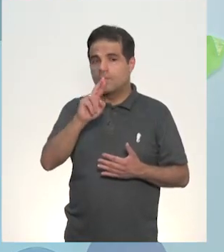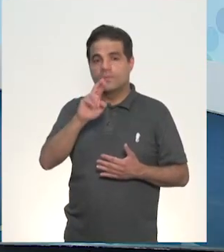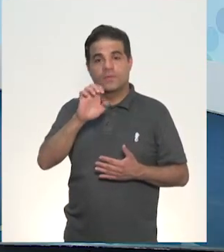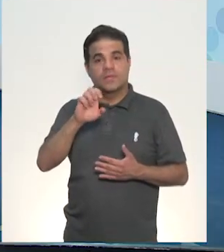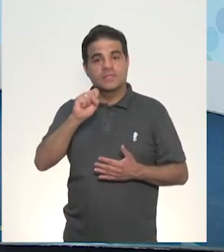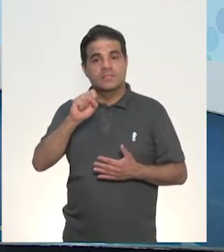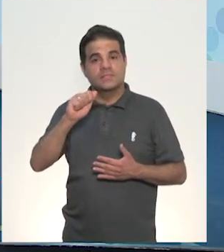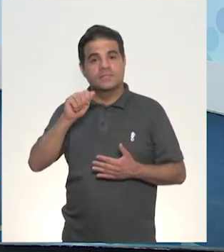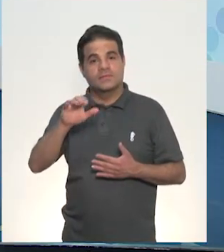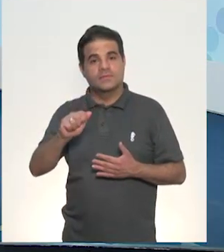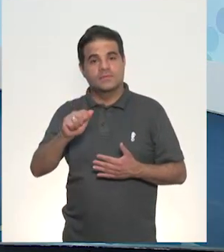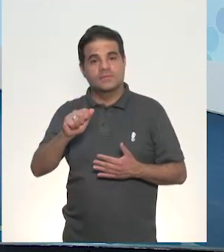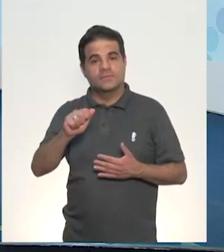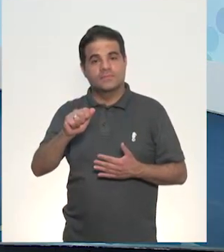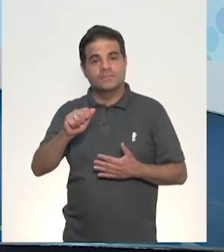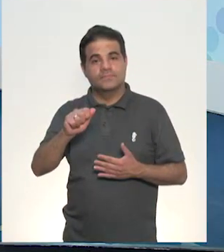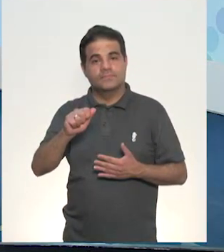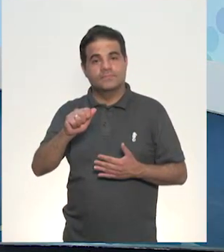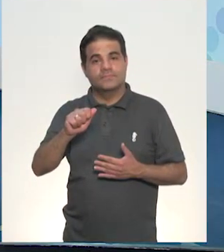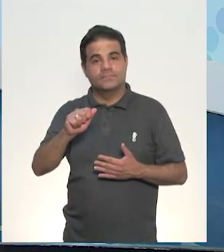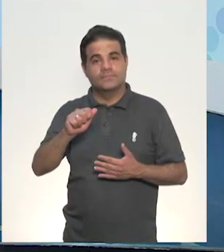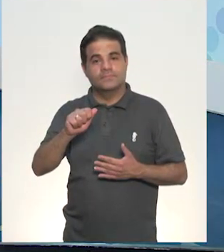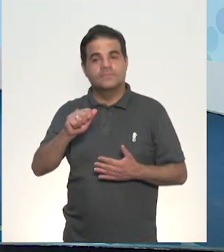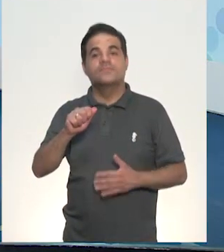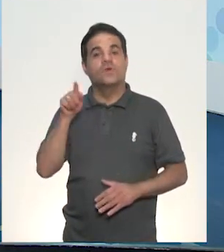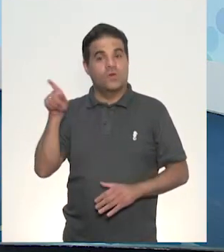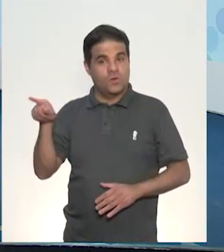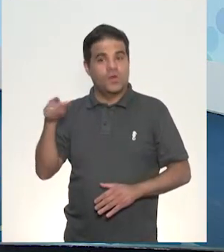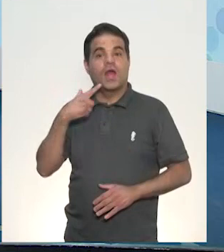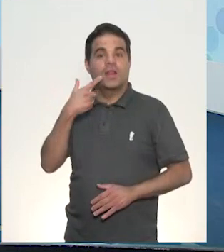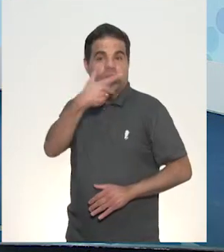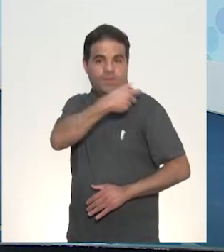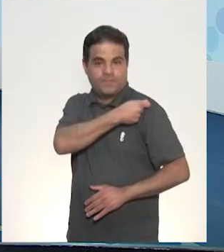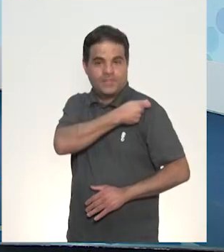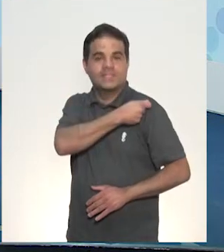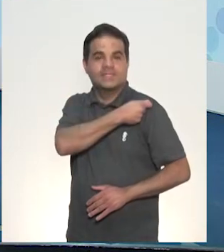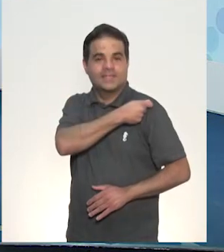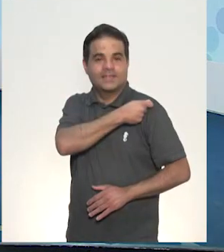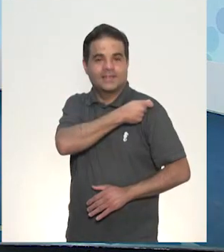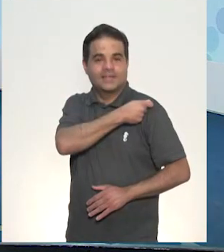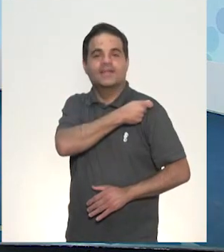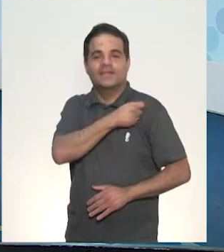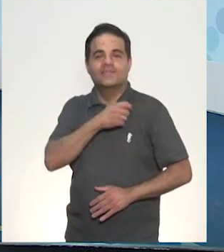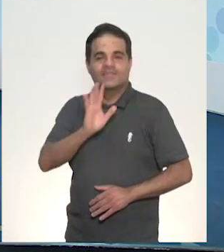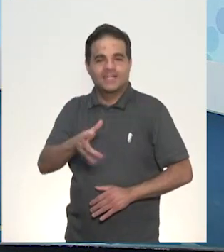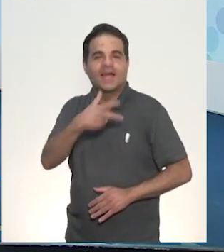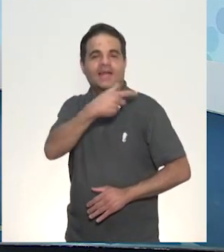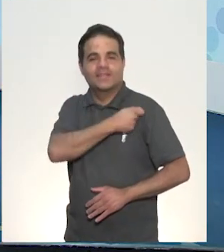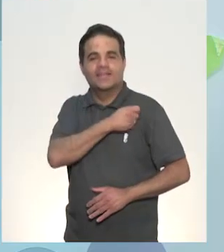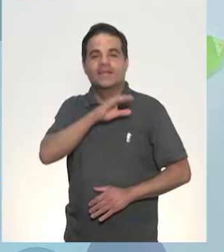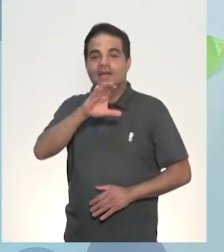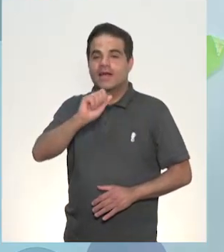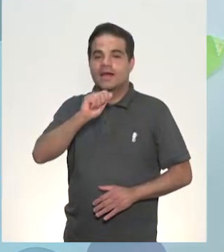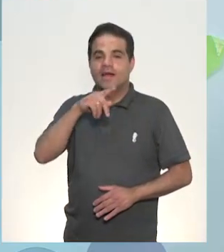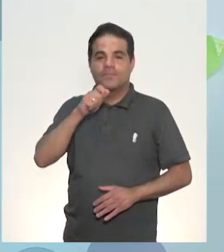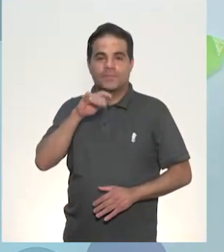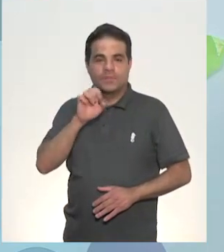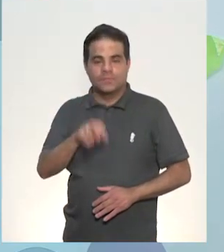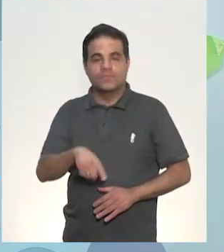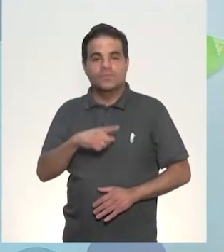Nossa, desculpa, perdão. Ele tomou vacina, gente. Tomei sim, tô legal. Nossa, engasguei aqui agora. Capitu tem olhos de